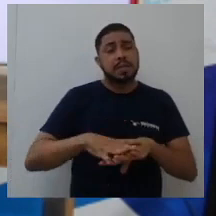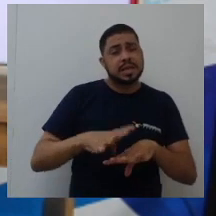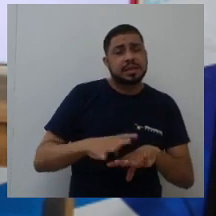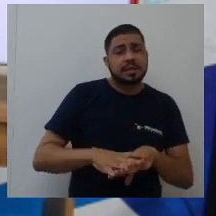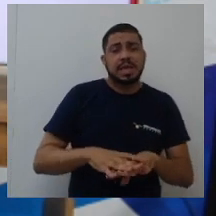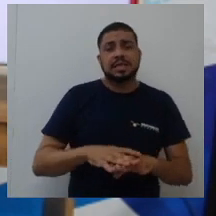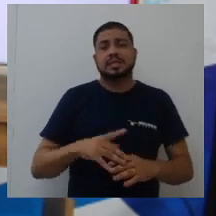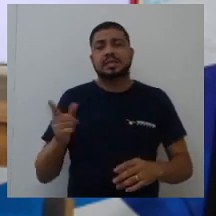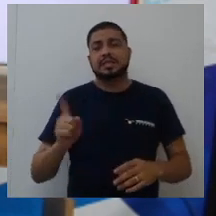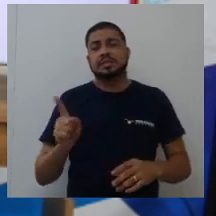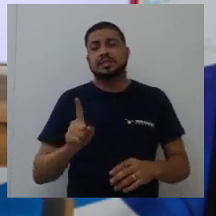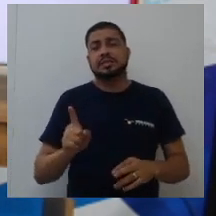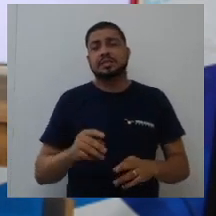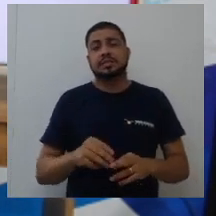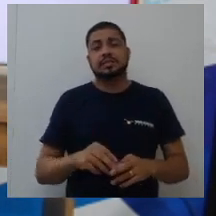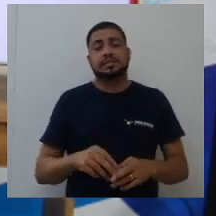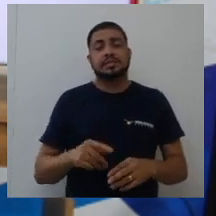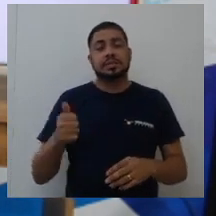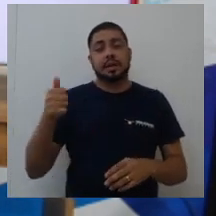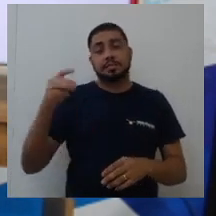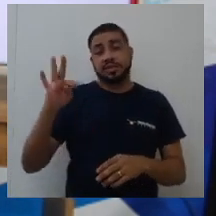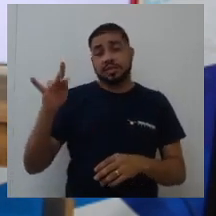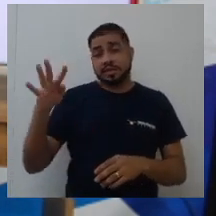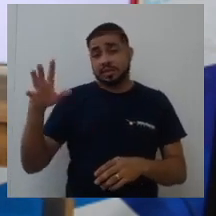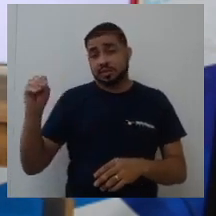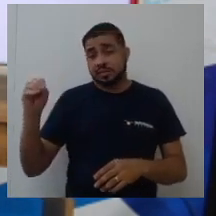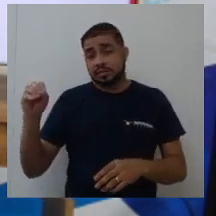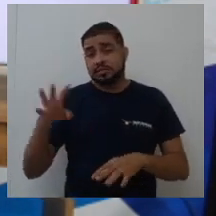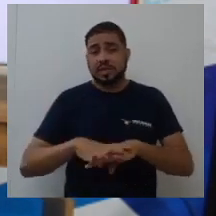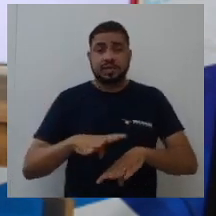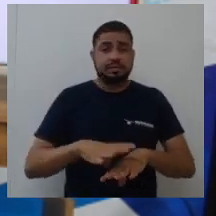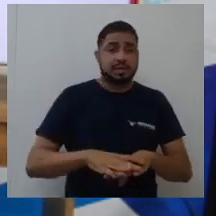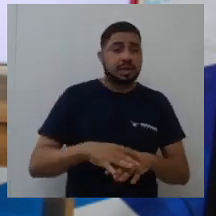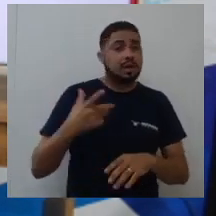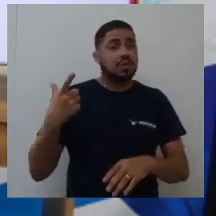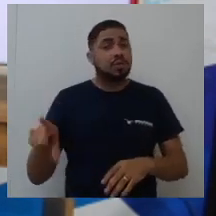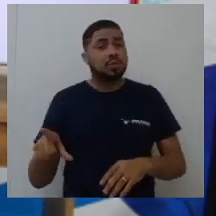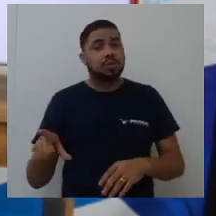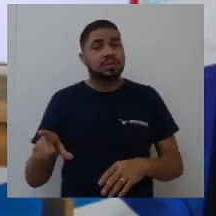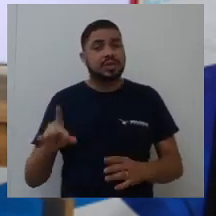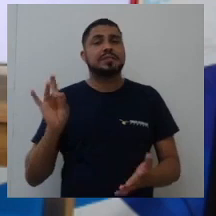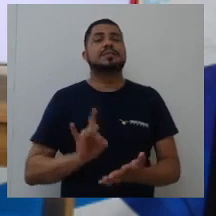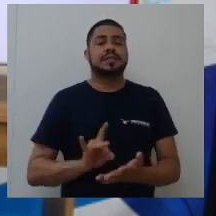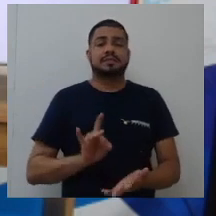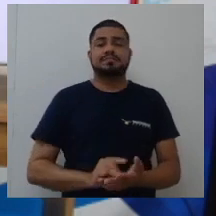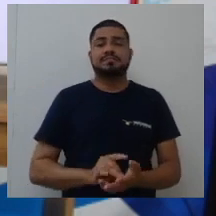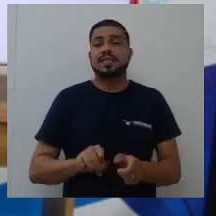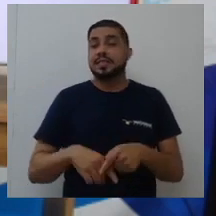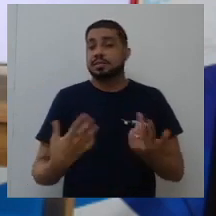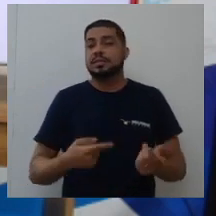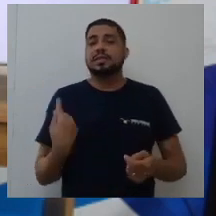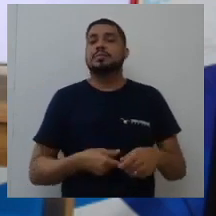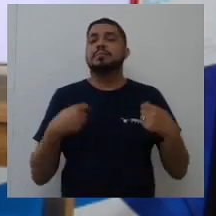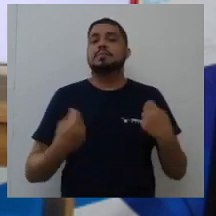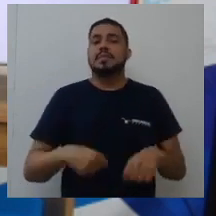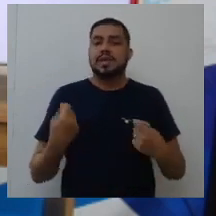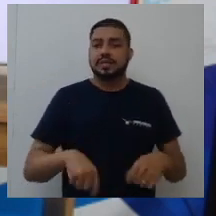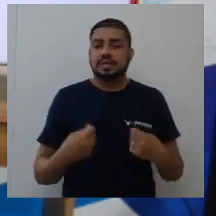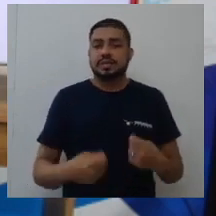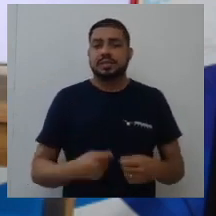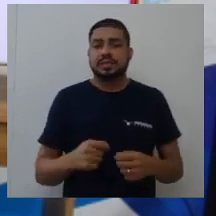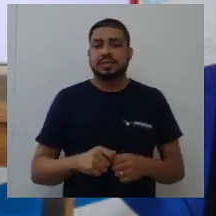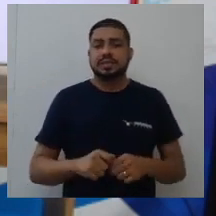uma coisa é a abstração matemática e outra coisa é a realidade. E aí a gente precisa, então,